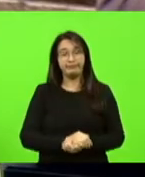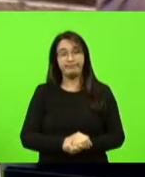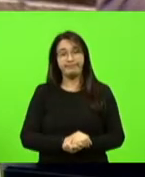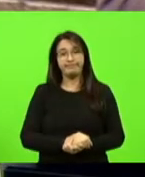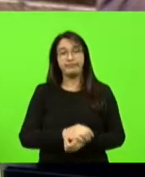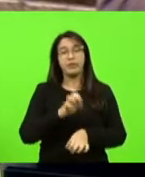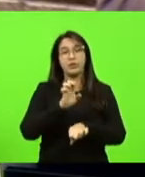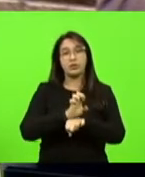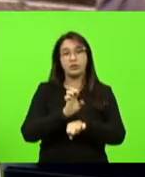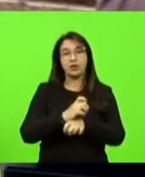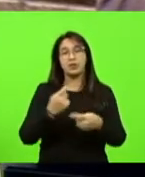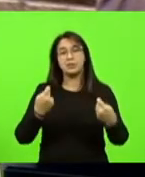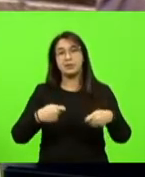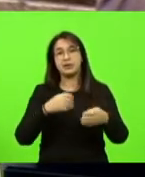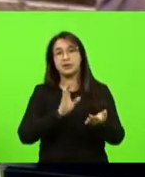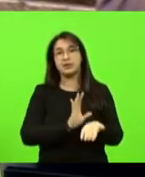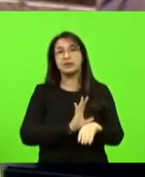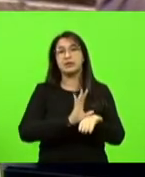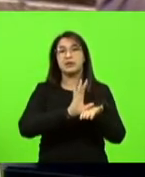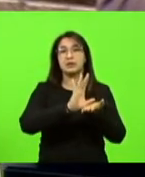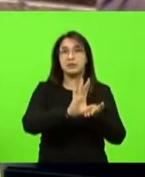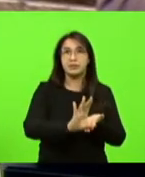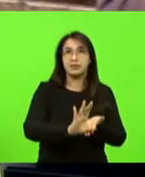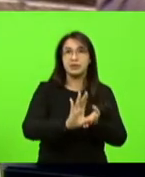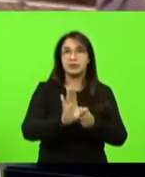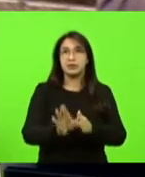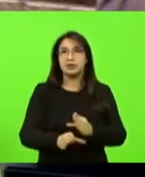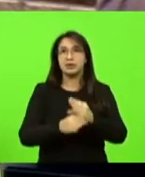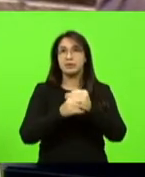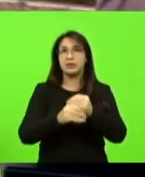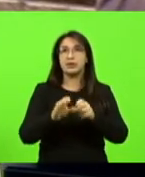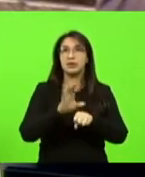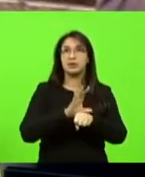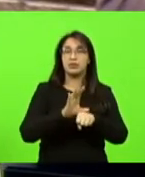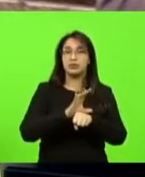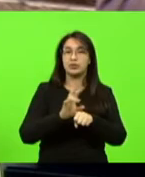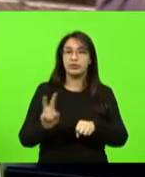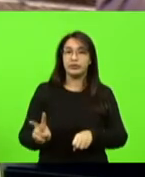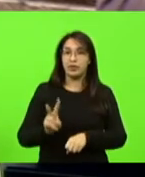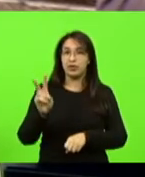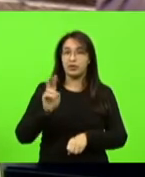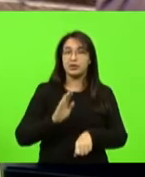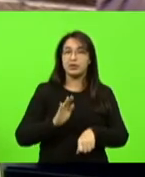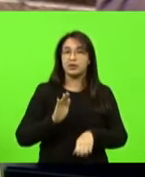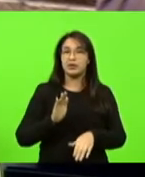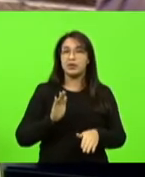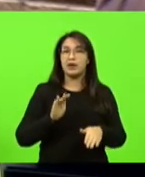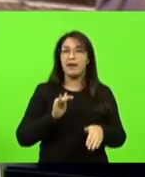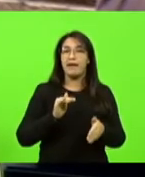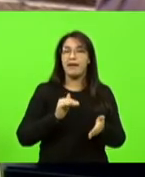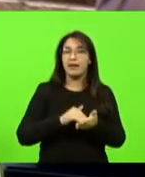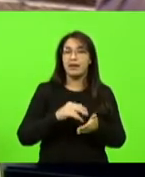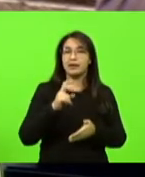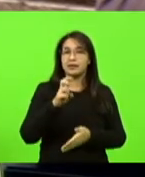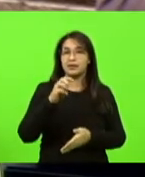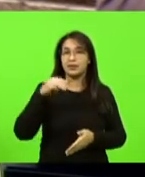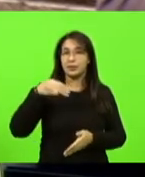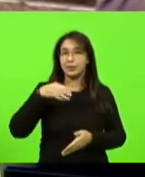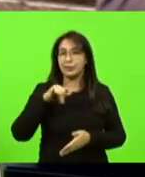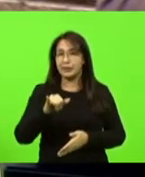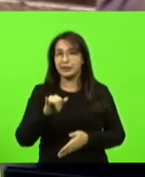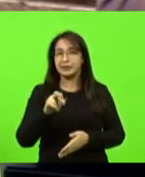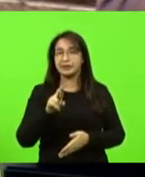vai repassar por essa emenda da Constituição valores até 5 milhões de reais, não mais do que isso, para cima disso,